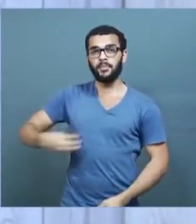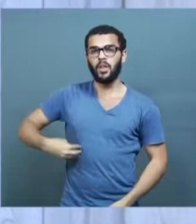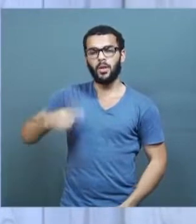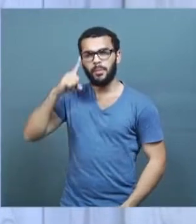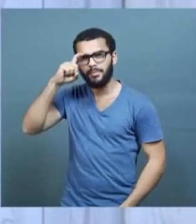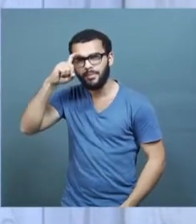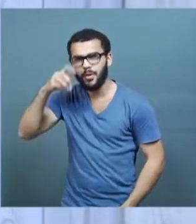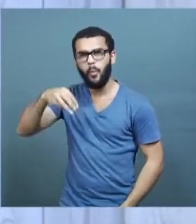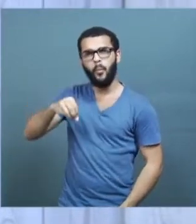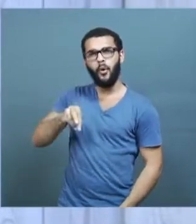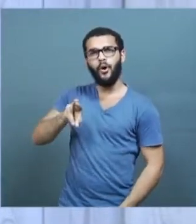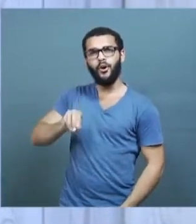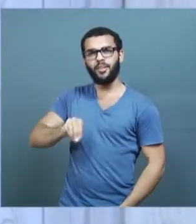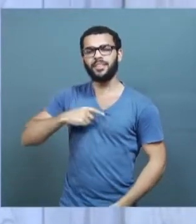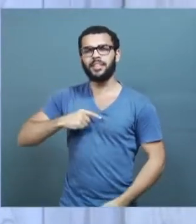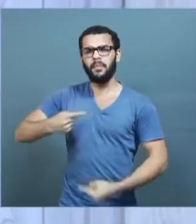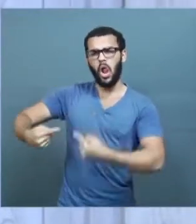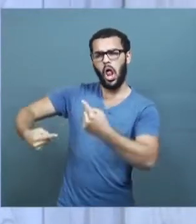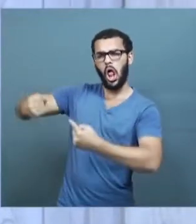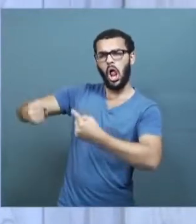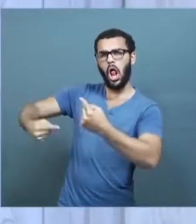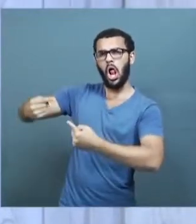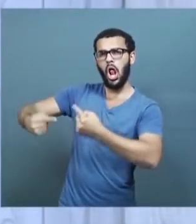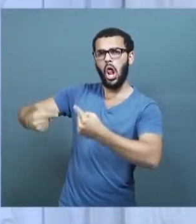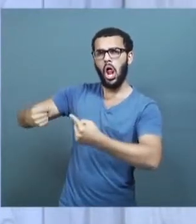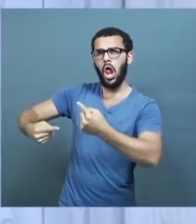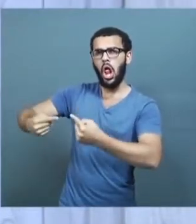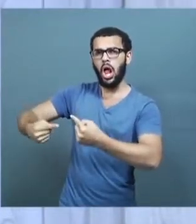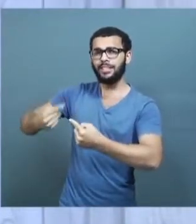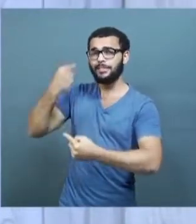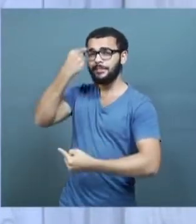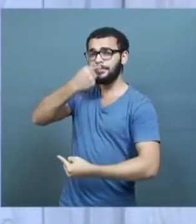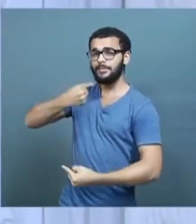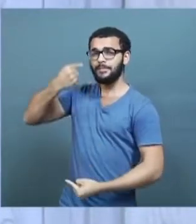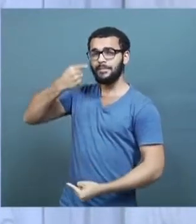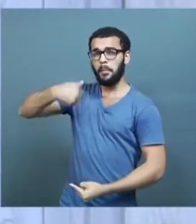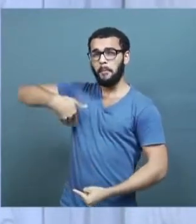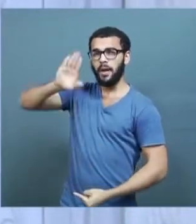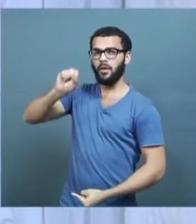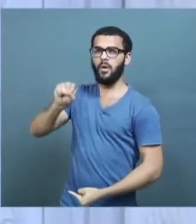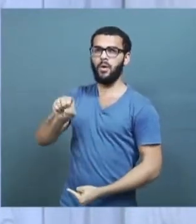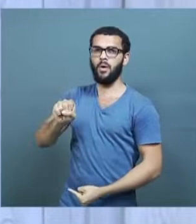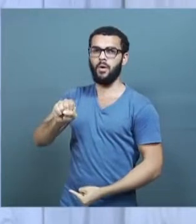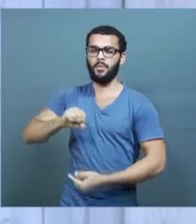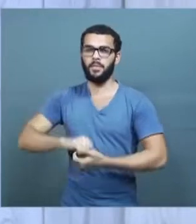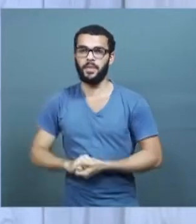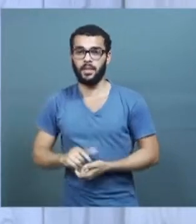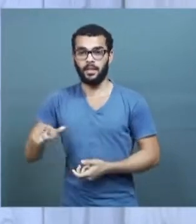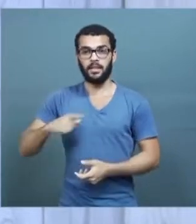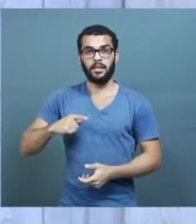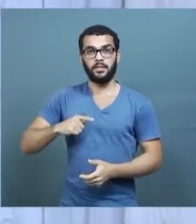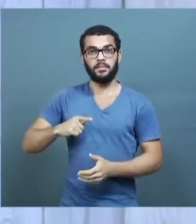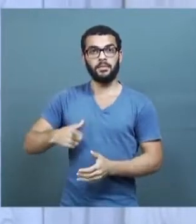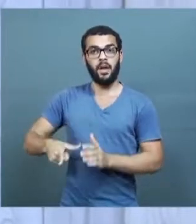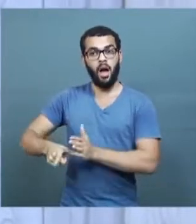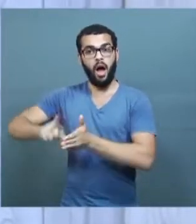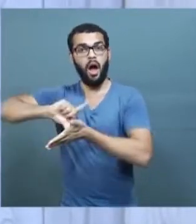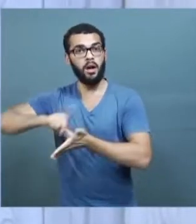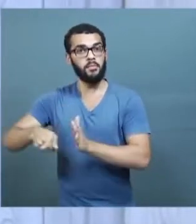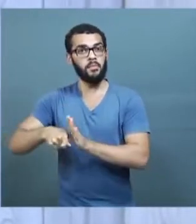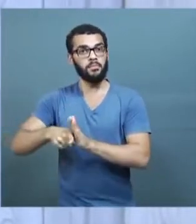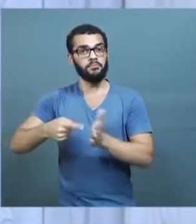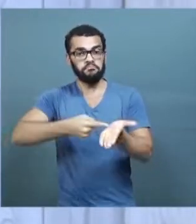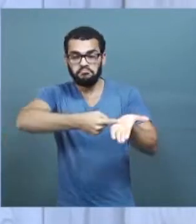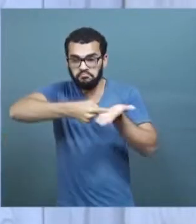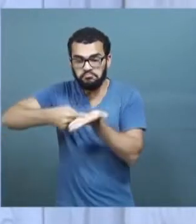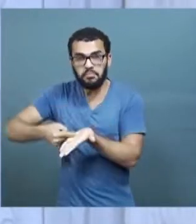audiência pública no Senado, por mais de 8 horas. Moro se antecipou ao convite da Comissão de Constituição e